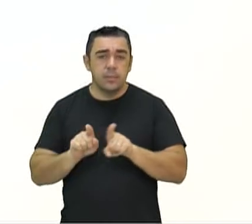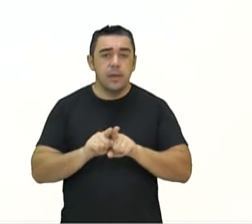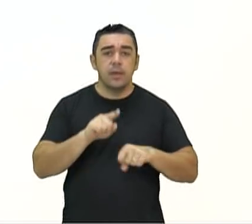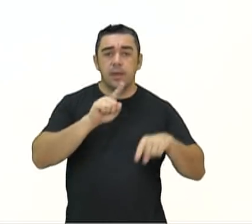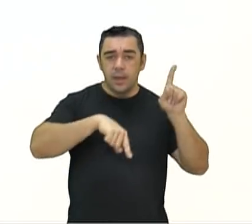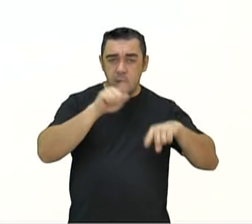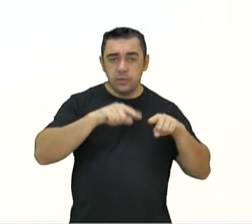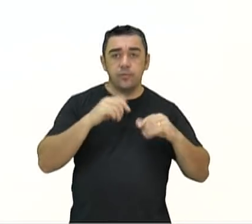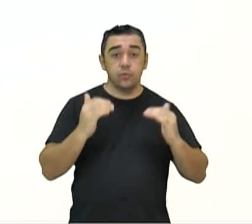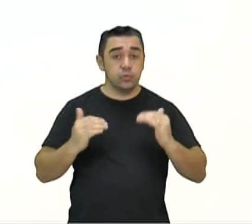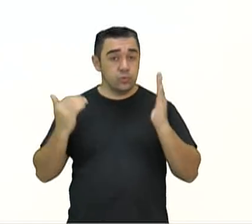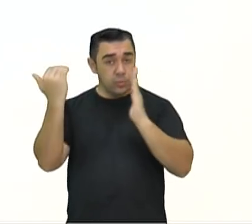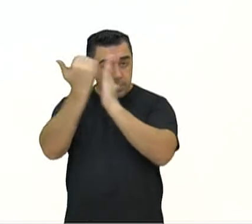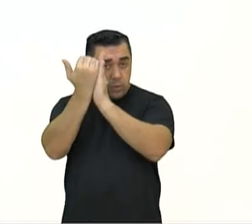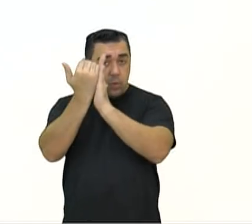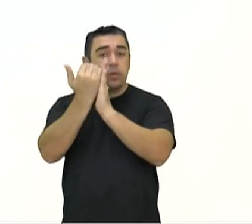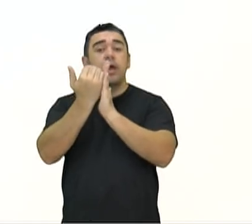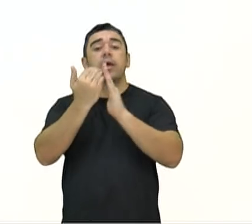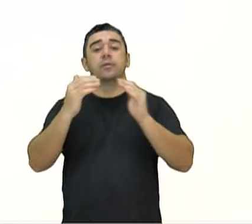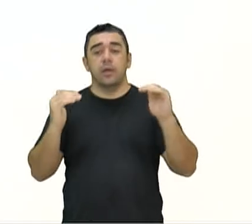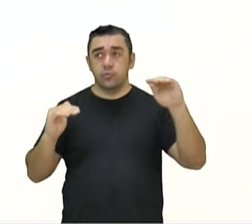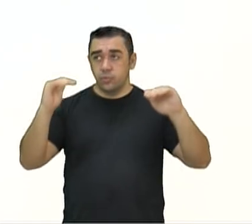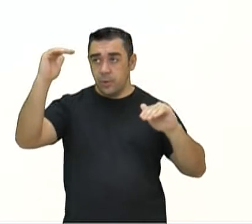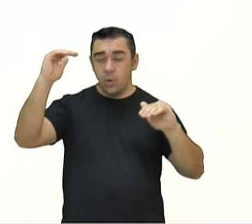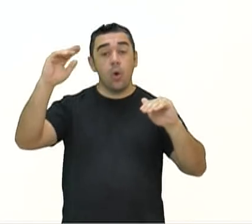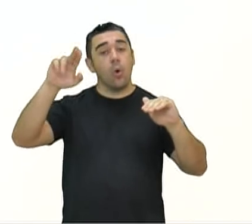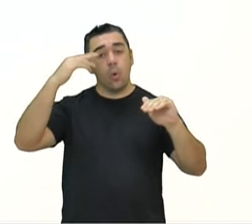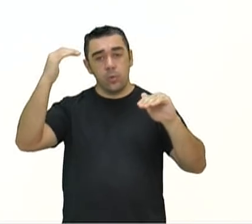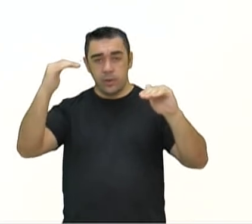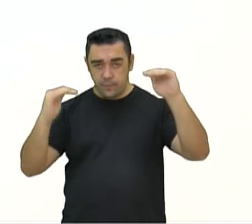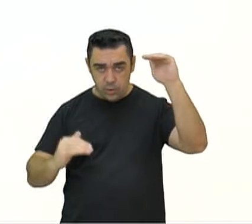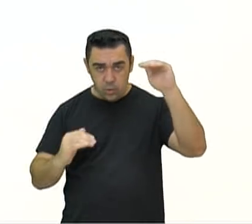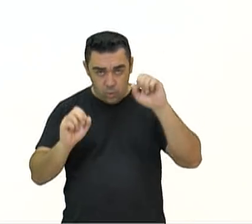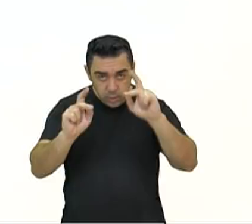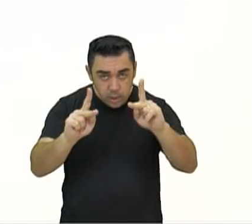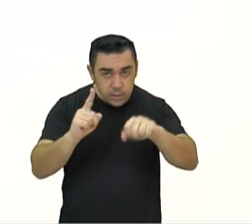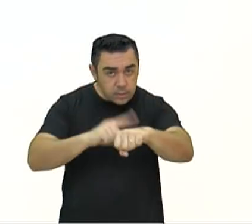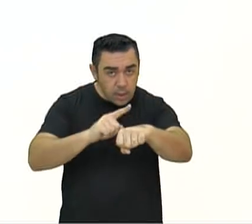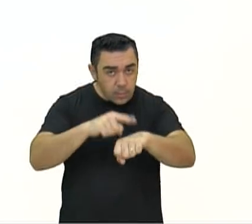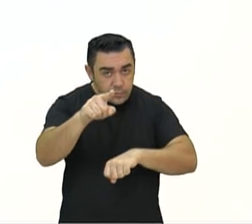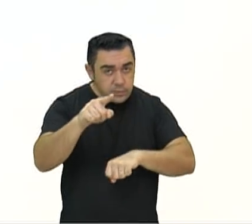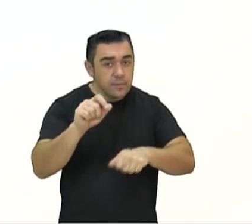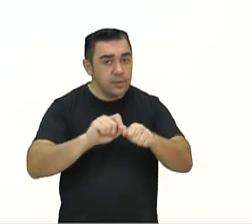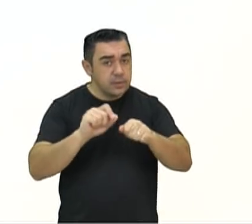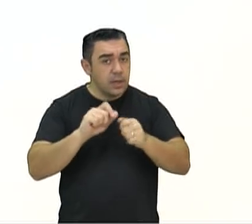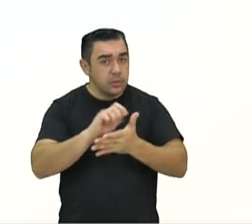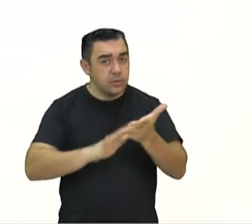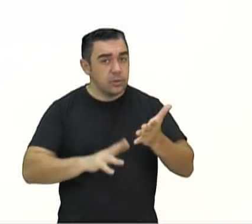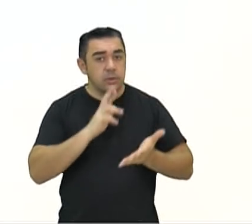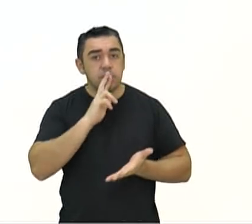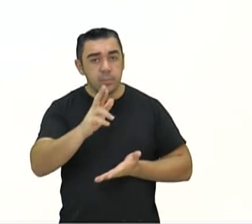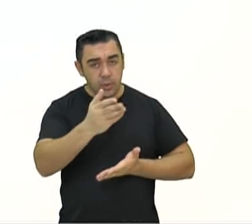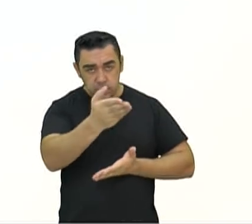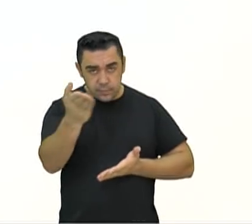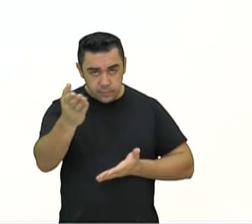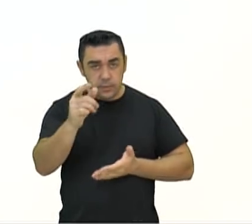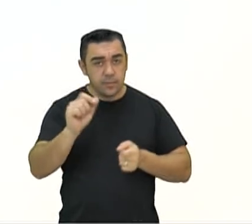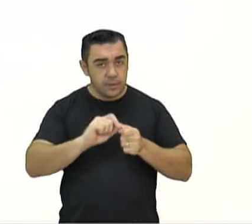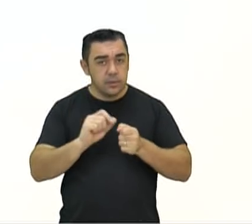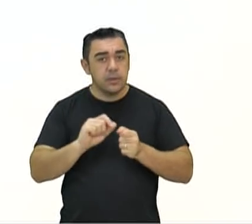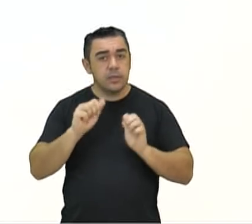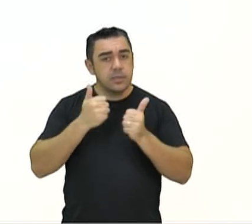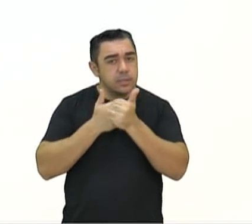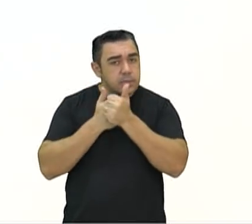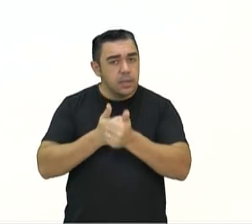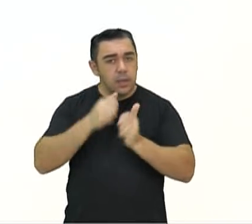tem o de superioridade e o de inferioridade, ok? Então, vamos dar um tempo maior para vocês conseguirem fazer os exercícios de acordo